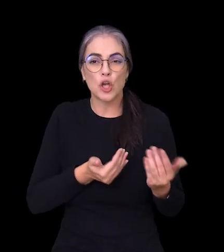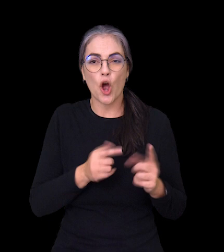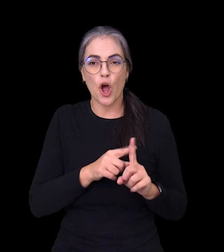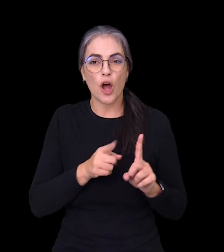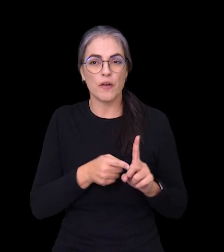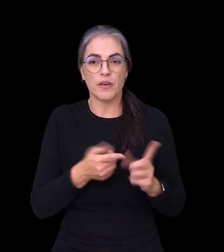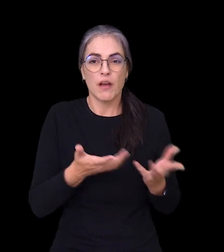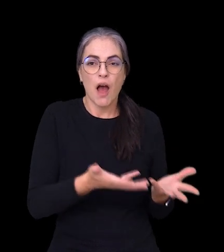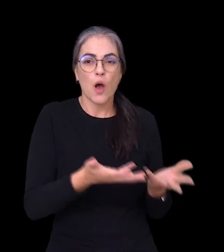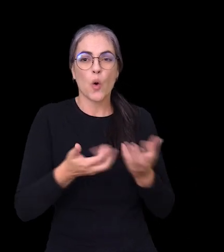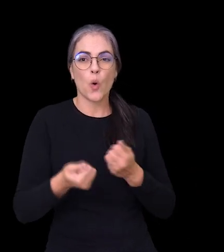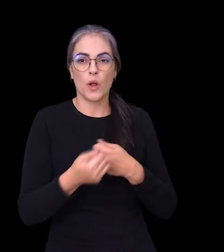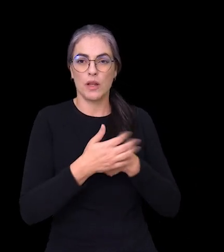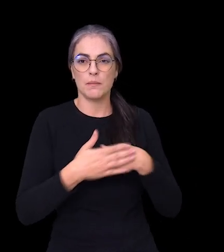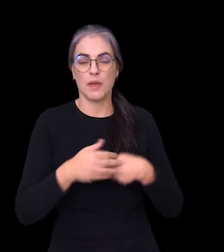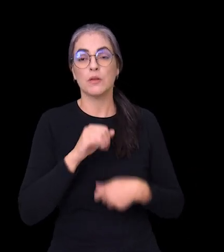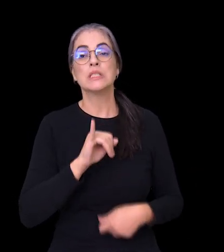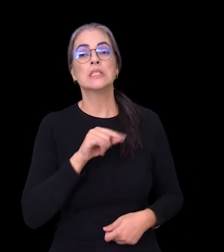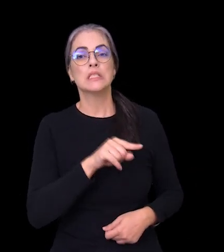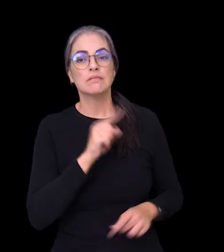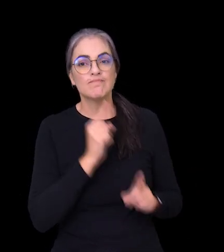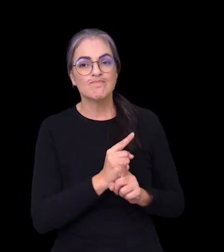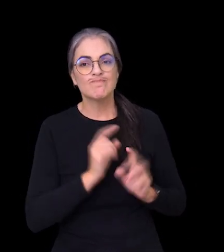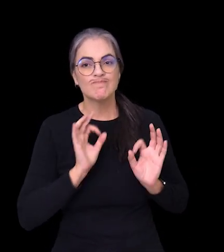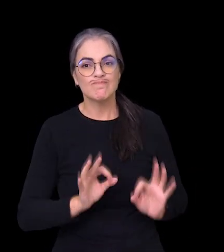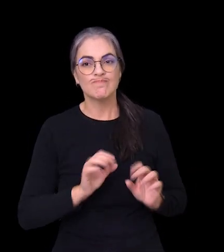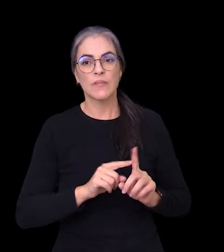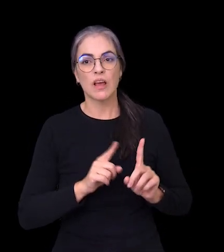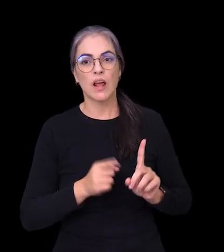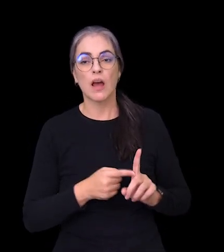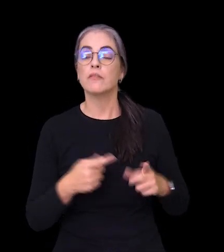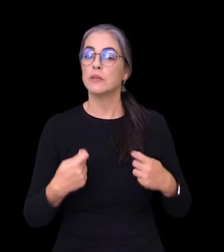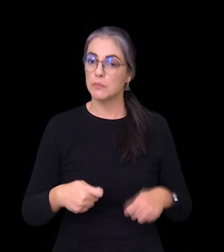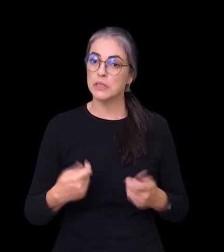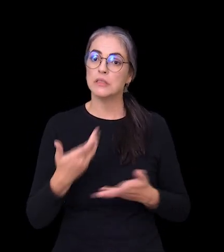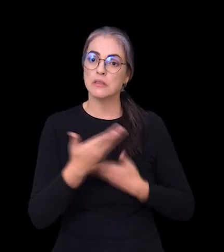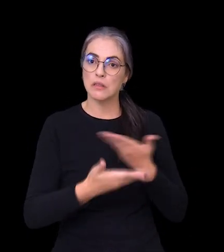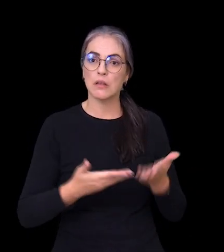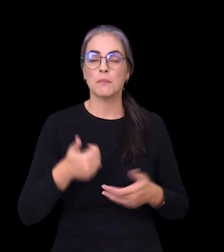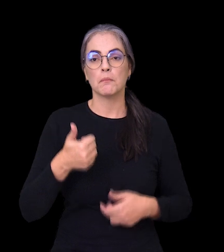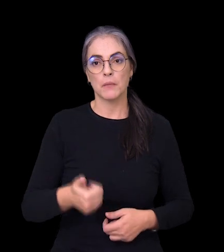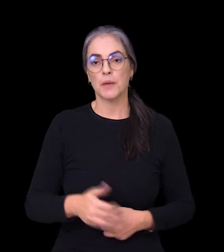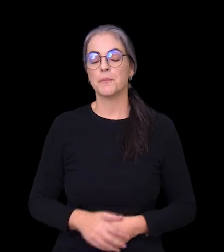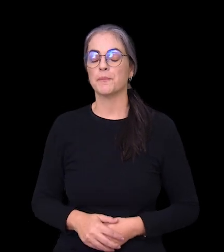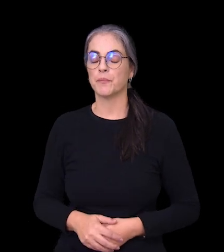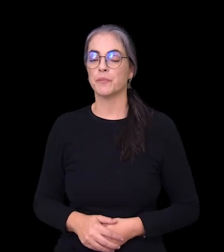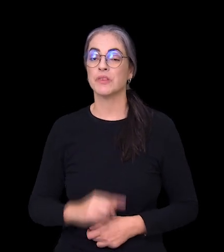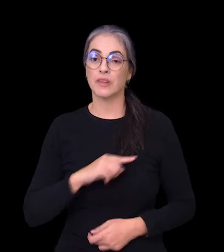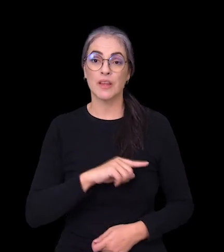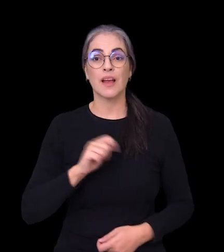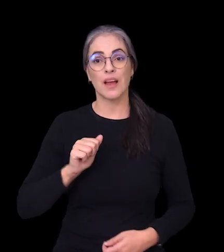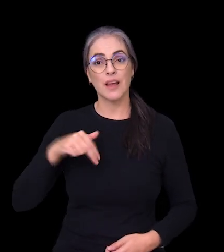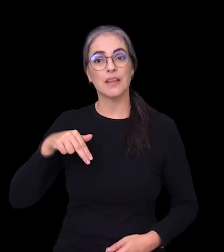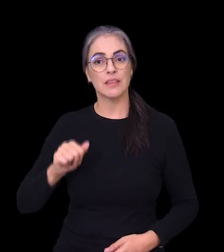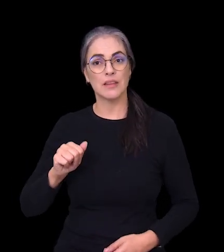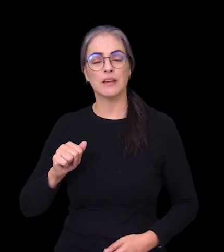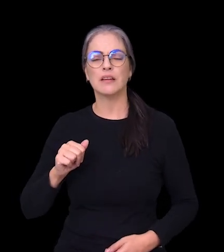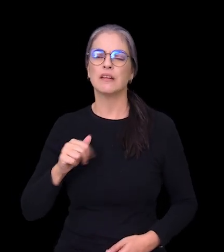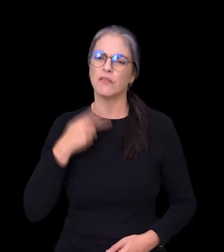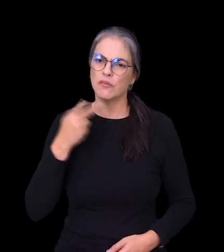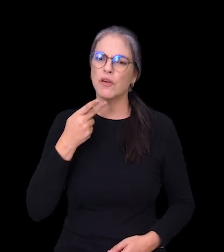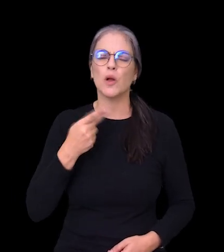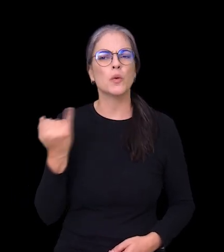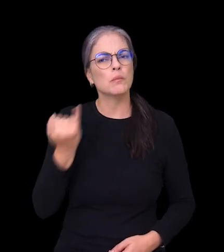quando elas identificam a gestação. Esse dado também que a Ana trouxe é muito importante, que as meninas,